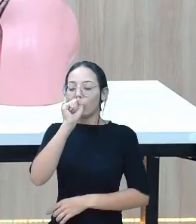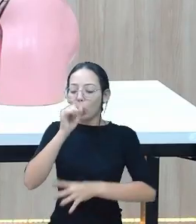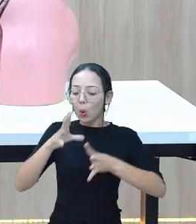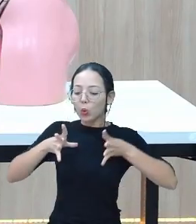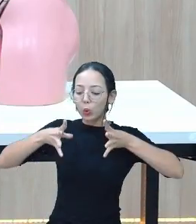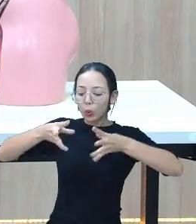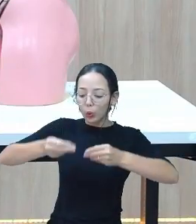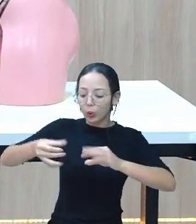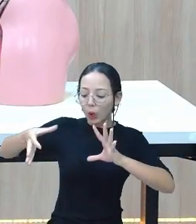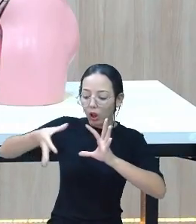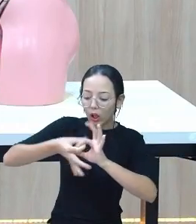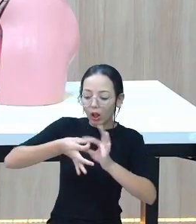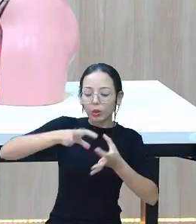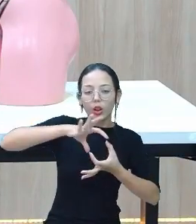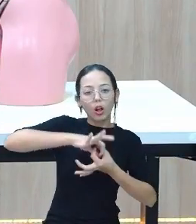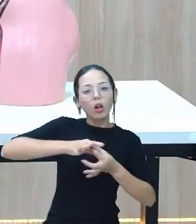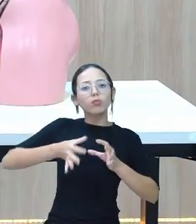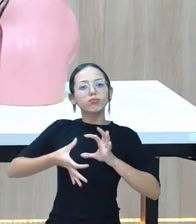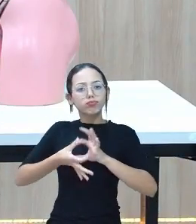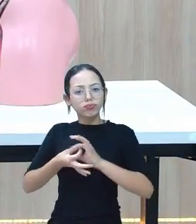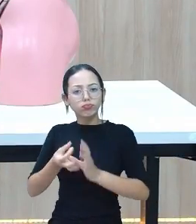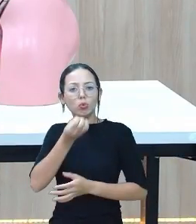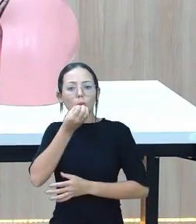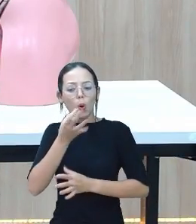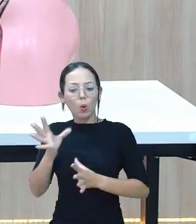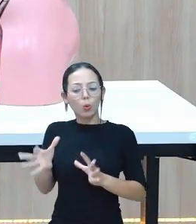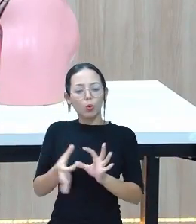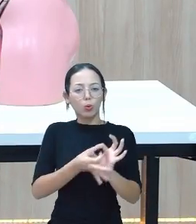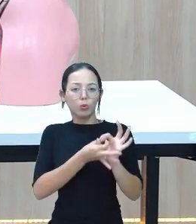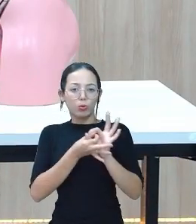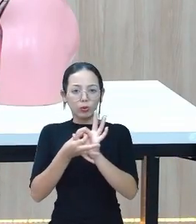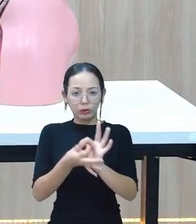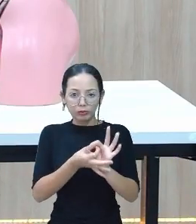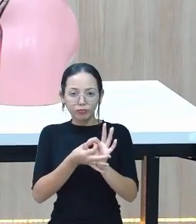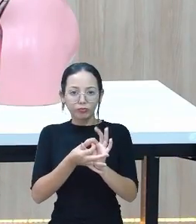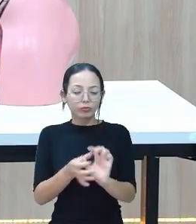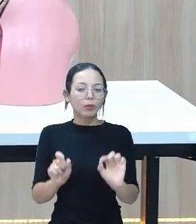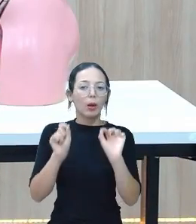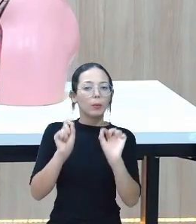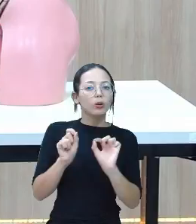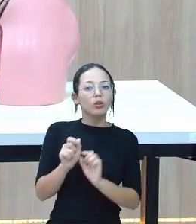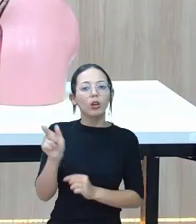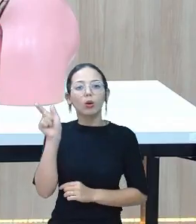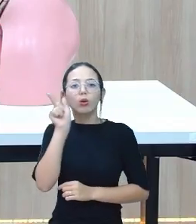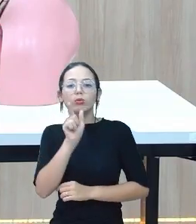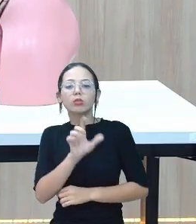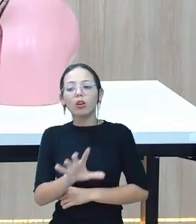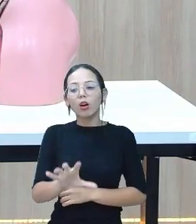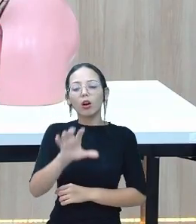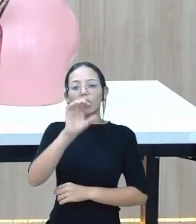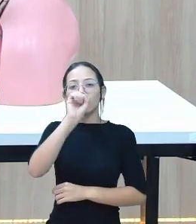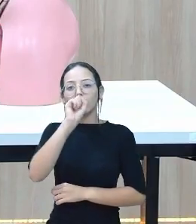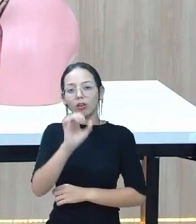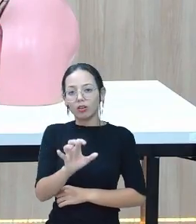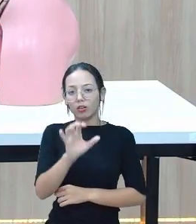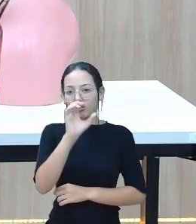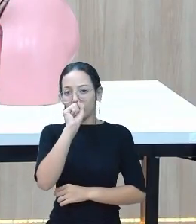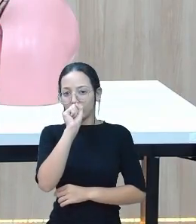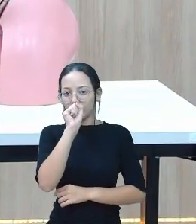em conjunto e de forma bem harmoniosa, para que ocorra a nossa